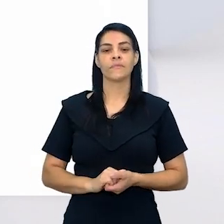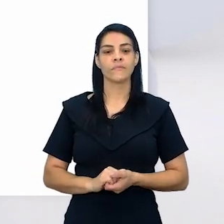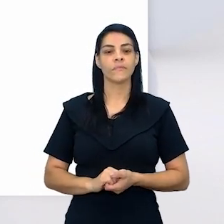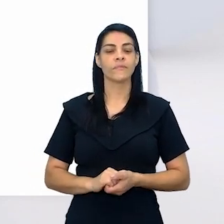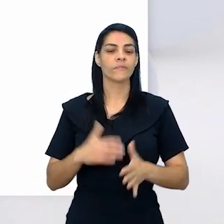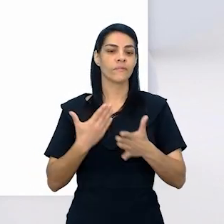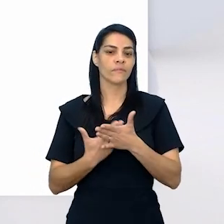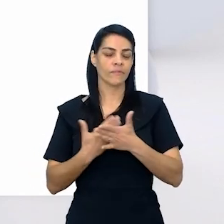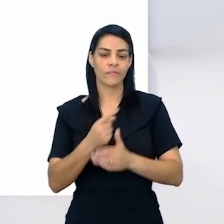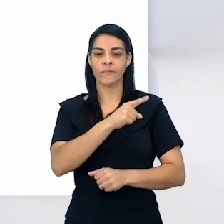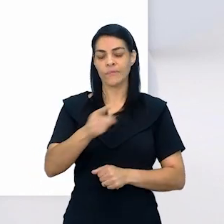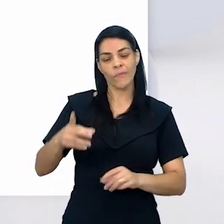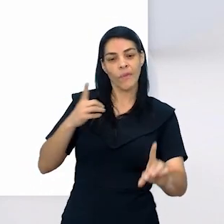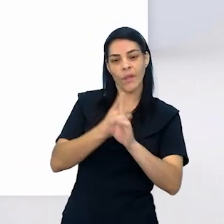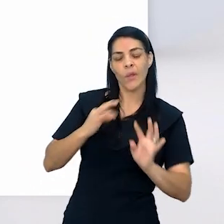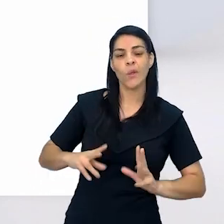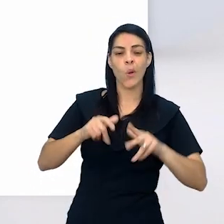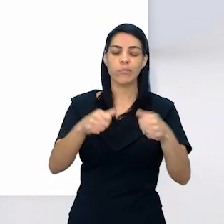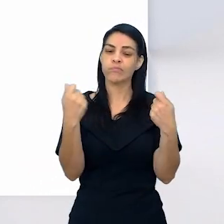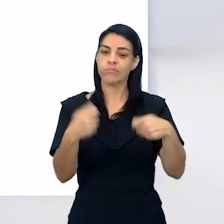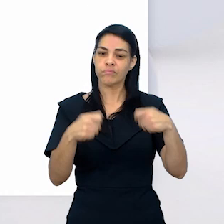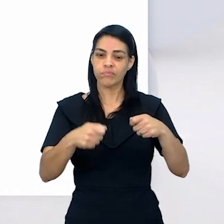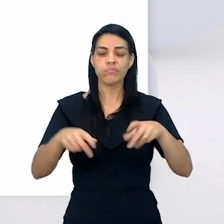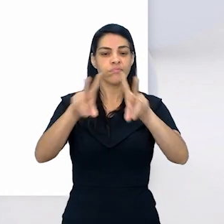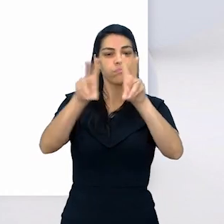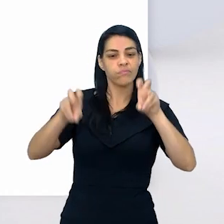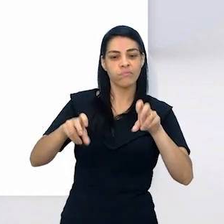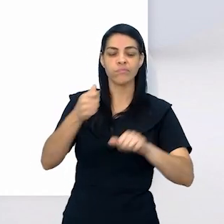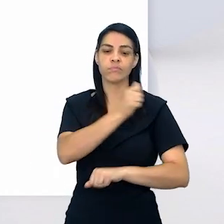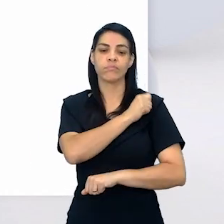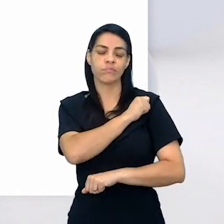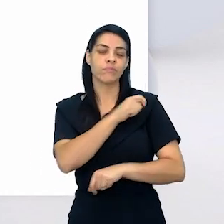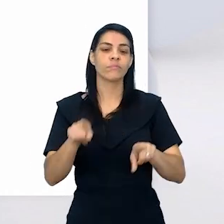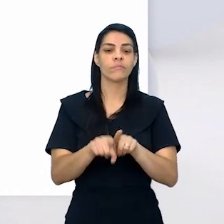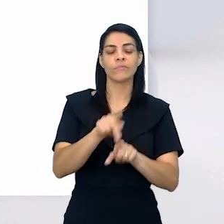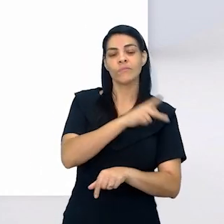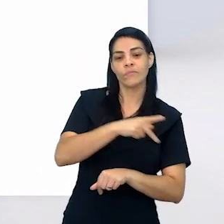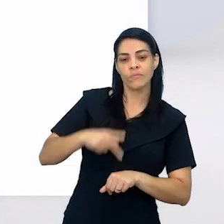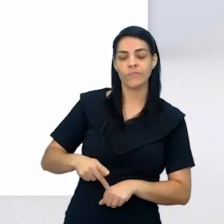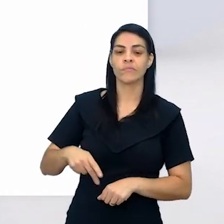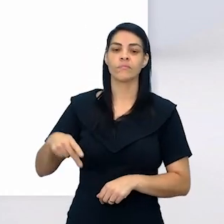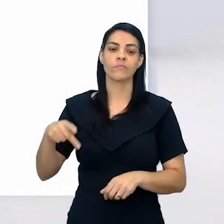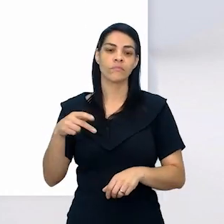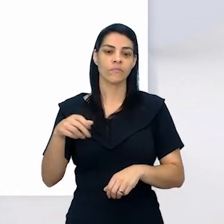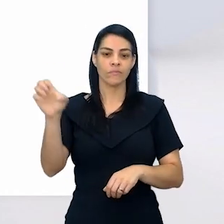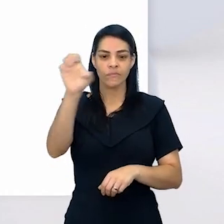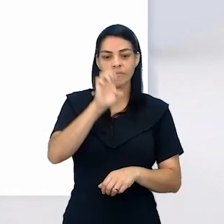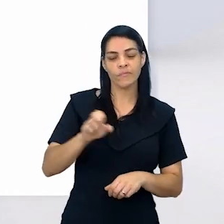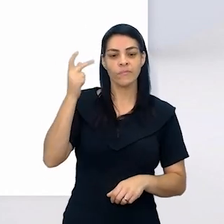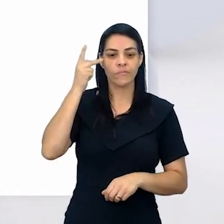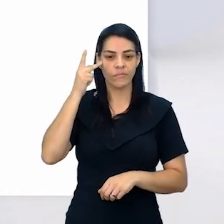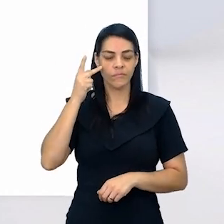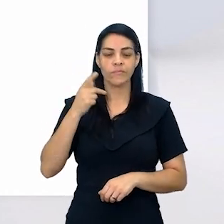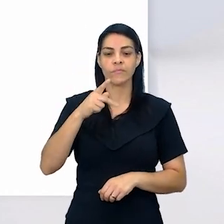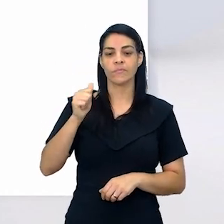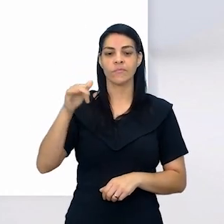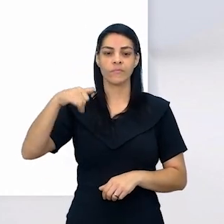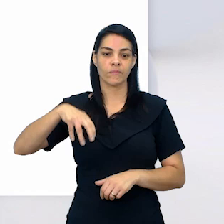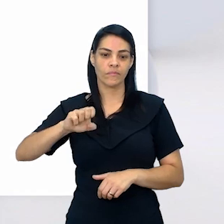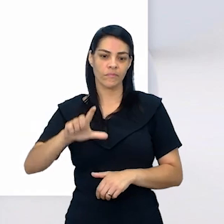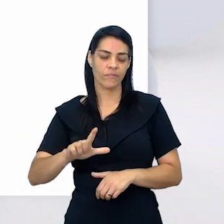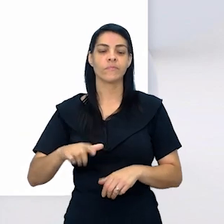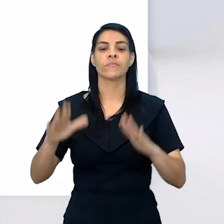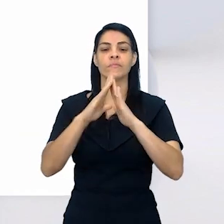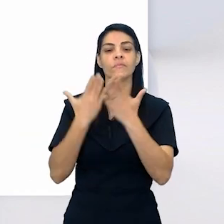Aqui você encontra tudo que precisa sobre os alunos e professores do estado de São Paulo painel escola total